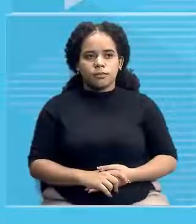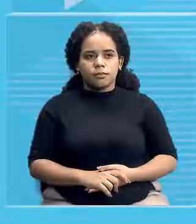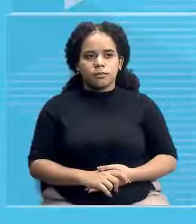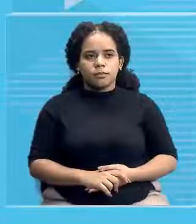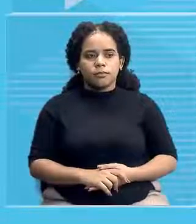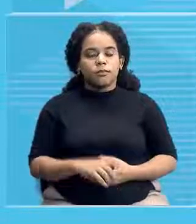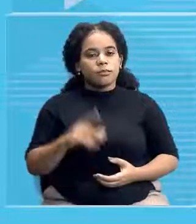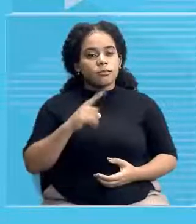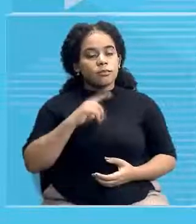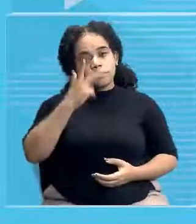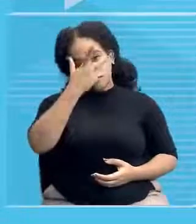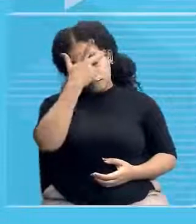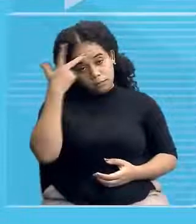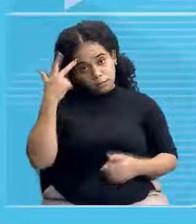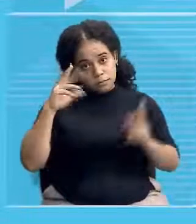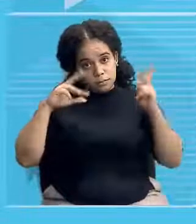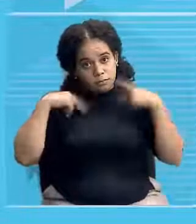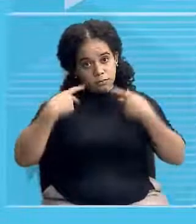aquele ser humano